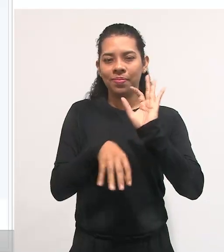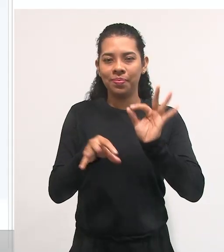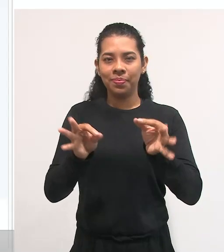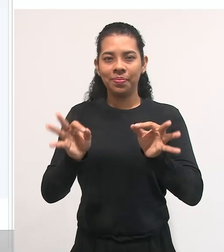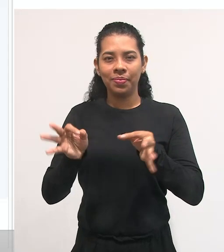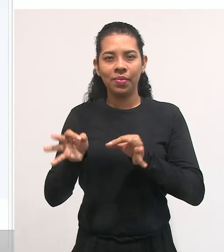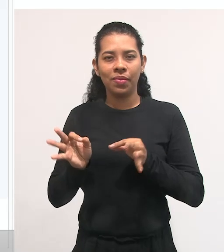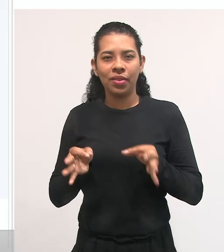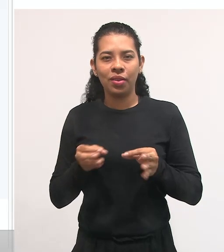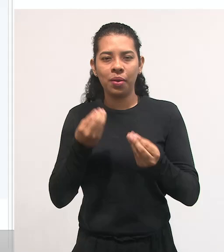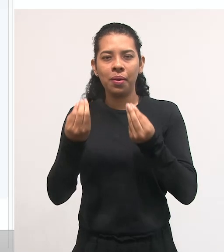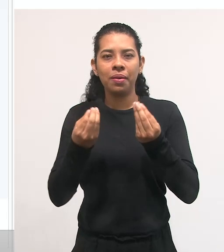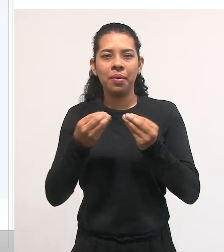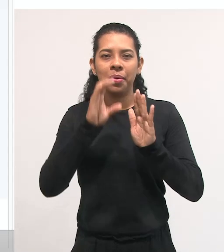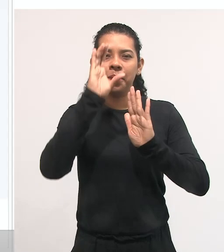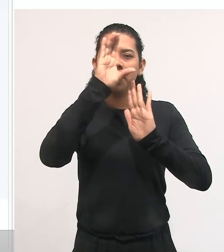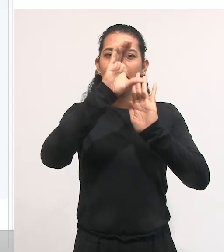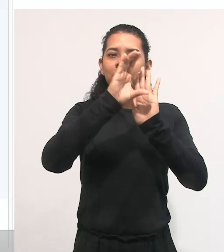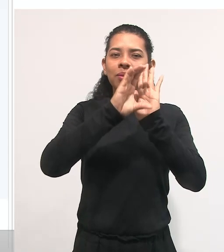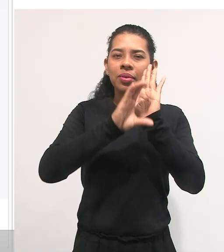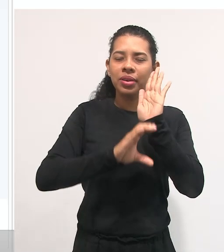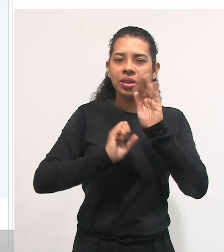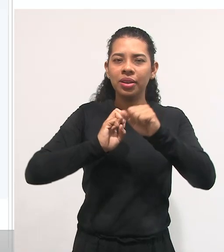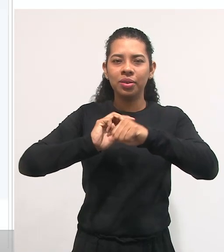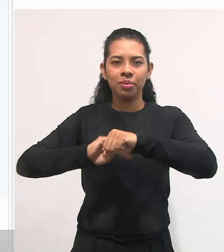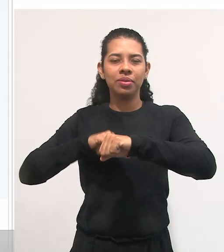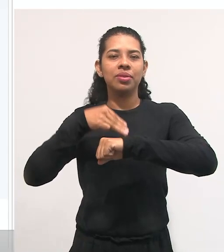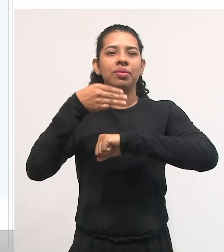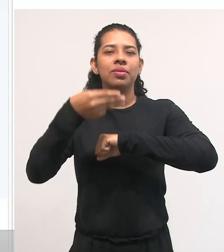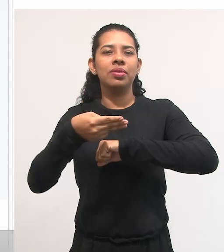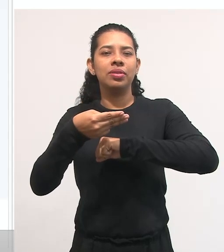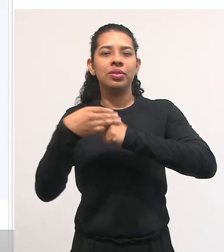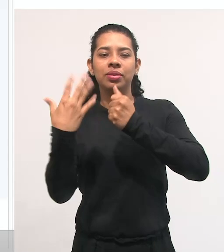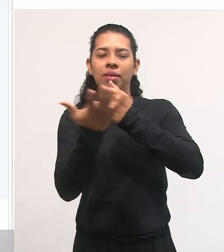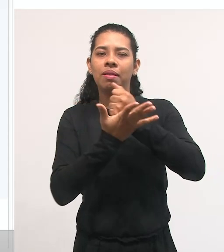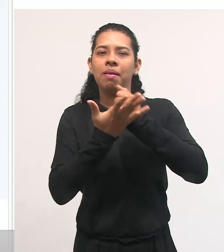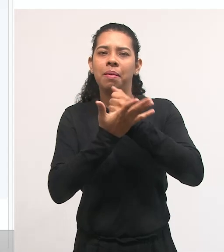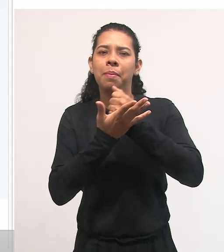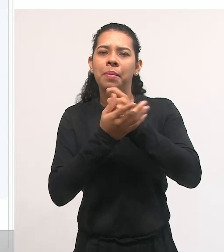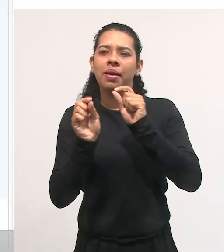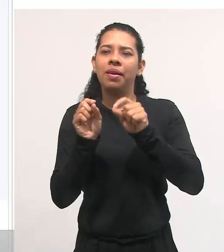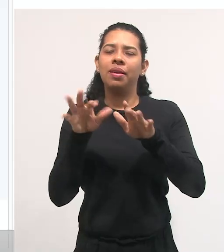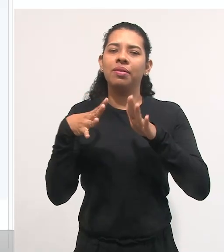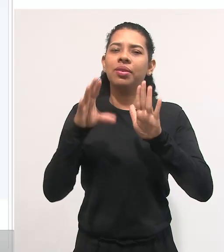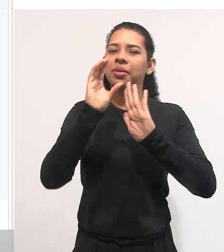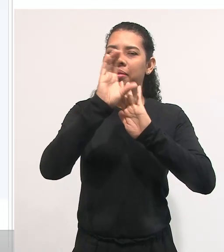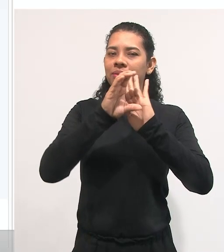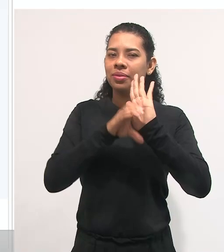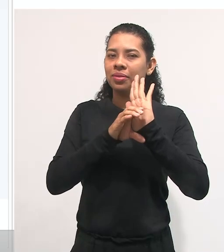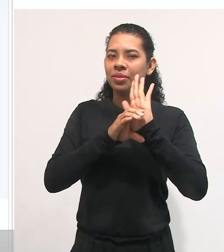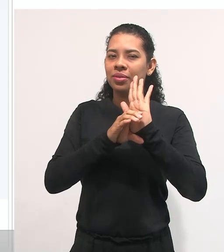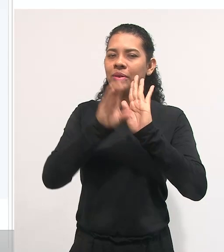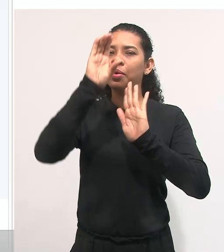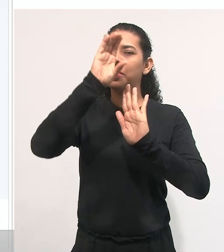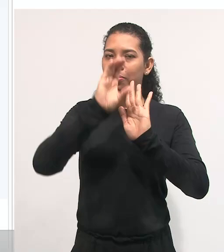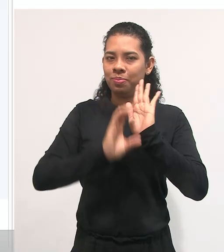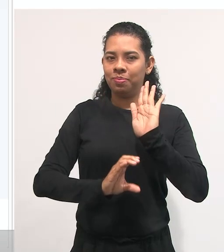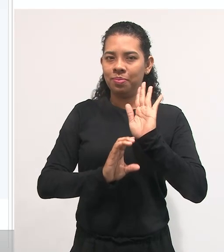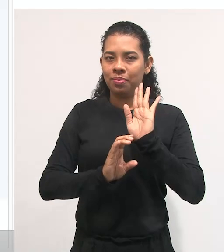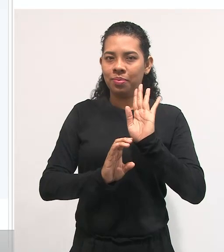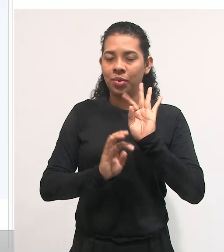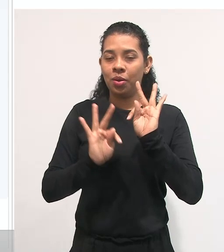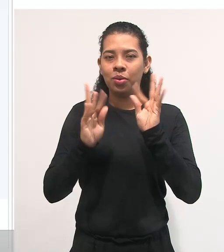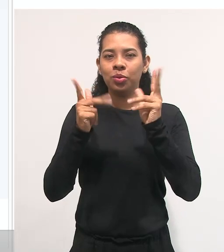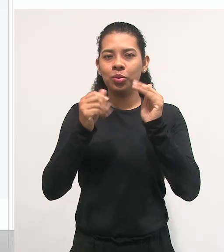conceitos históricos o percurso Como que é o currículo na contempor na idade fundamentos tipos de currículo